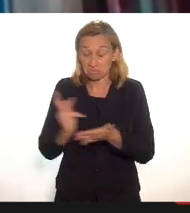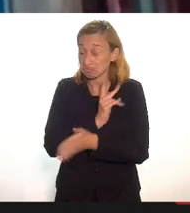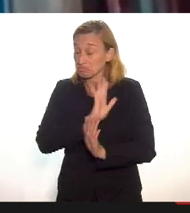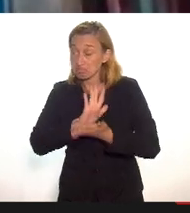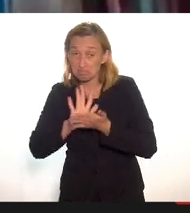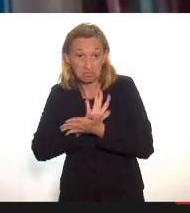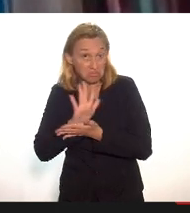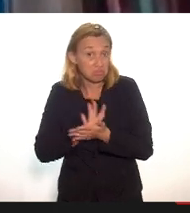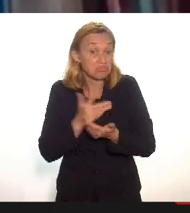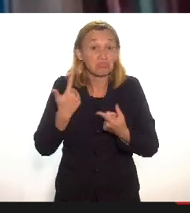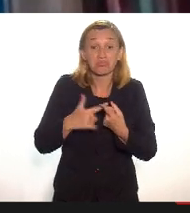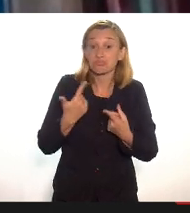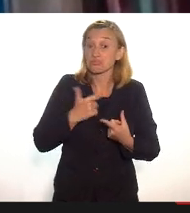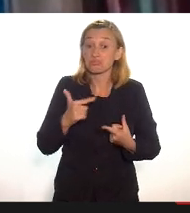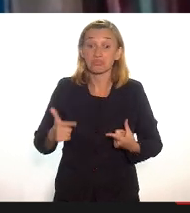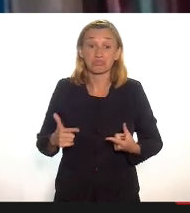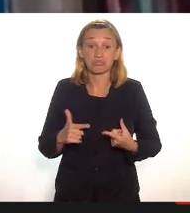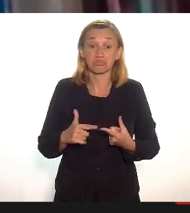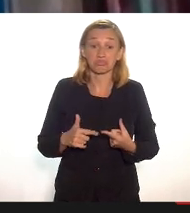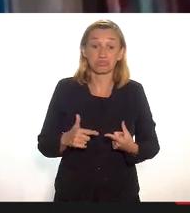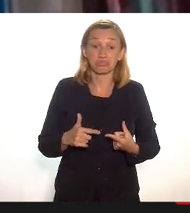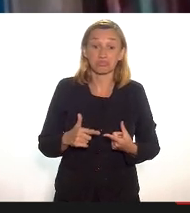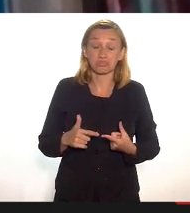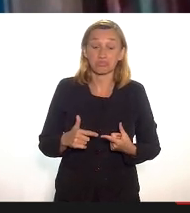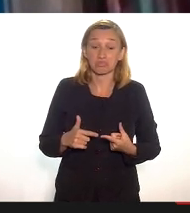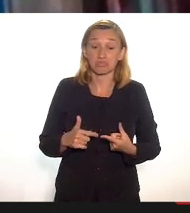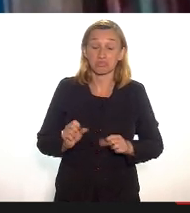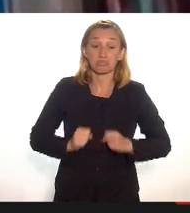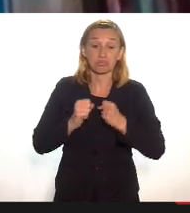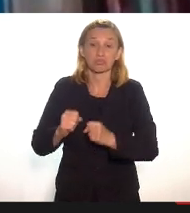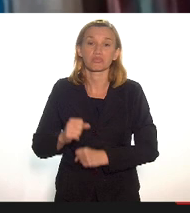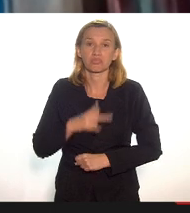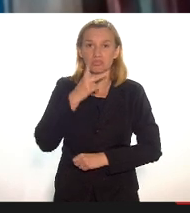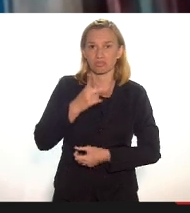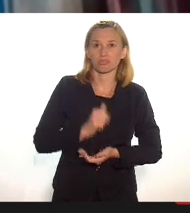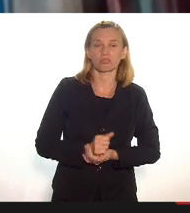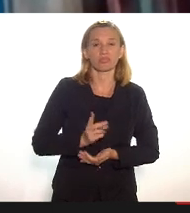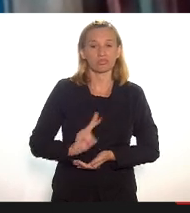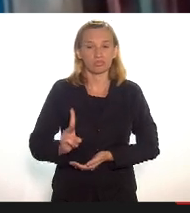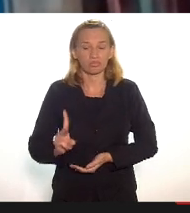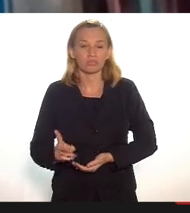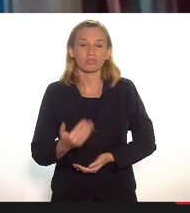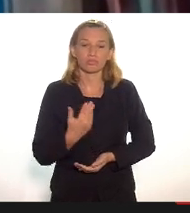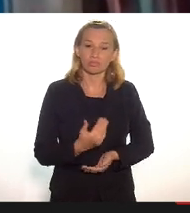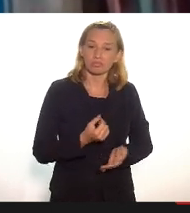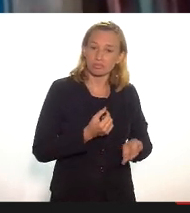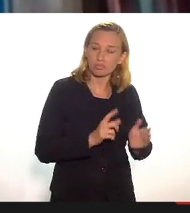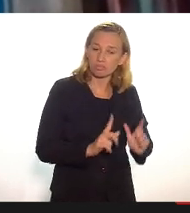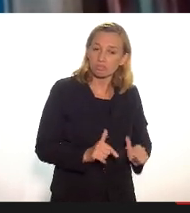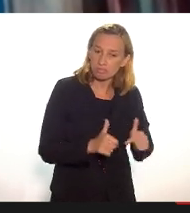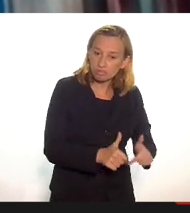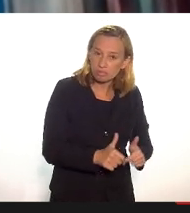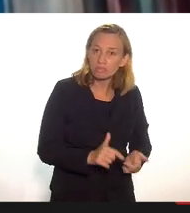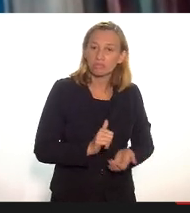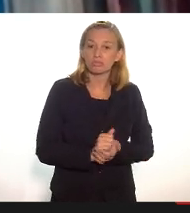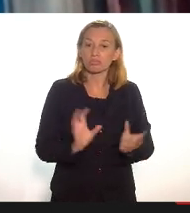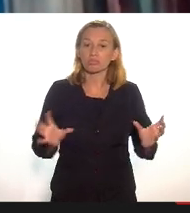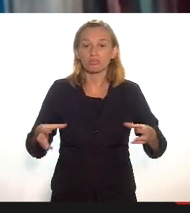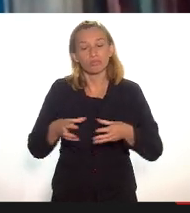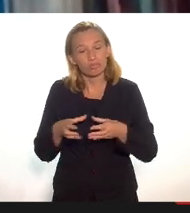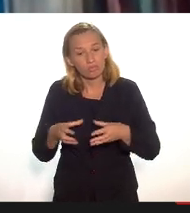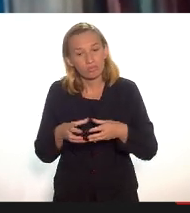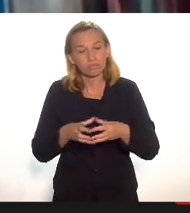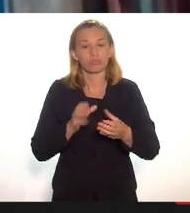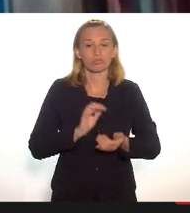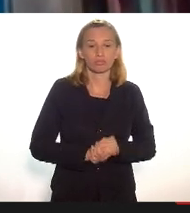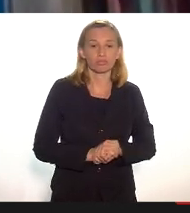nada, porque a gente não tem autoridade para poder fazer isso. Então, sempre que a gente tem de fazer essas coisas, né, nós fazemos isso em parceria com o Ministério